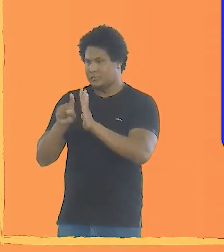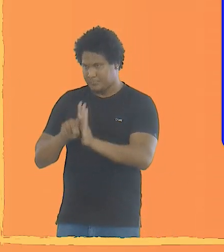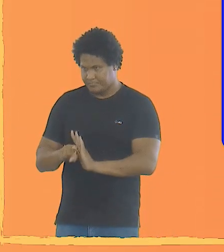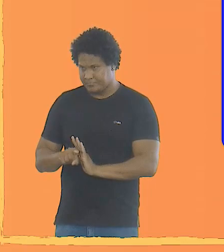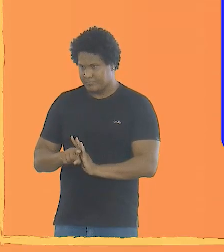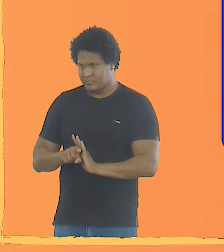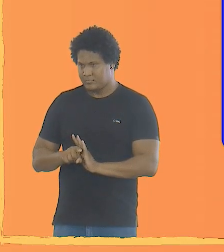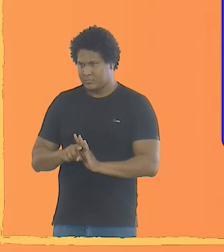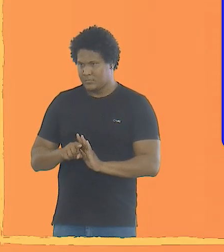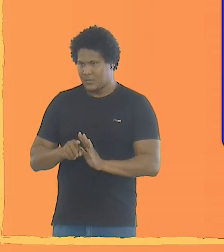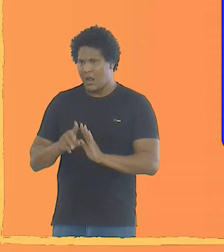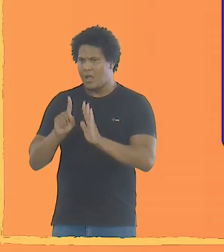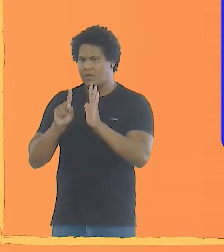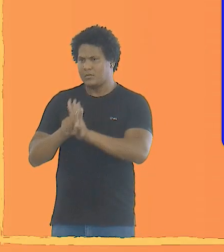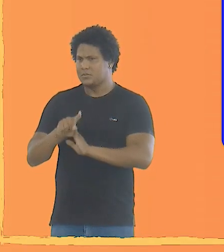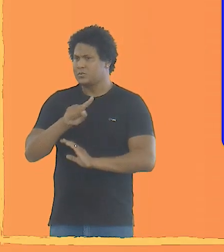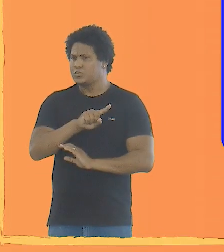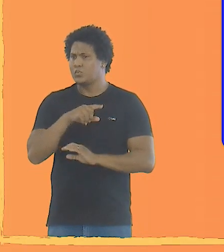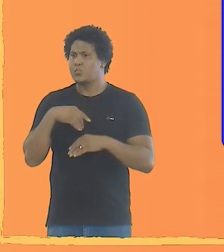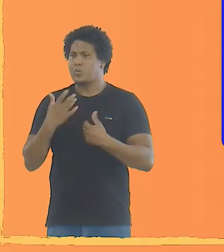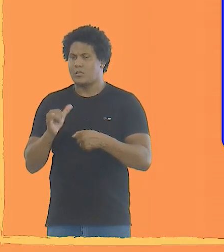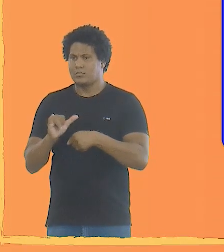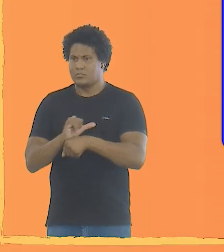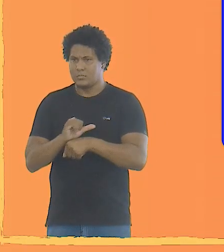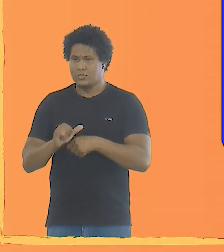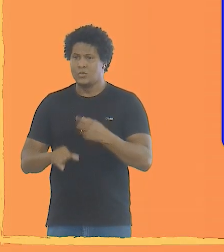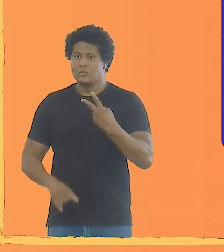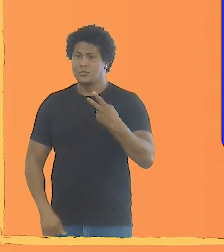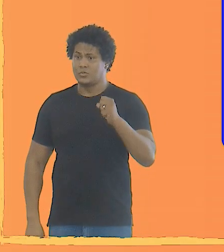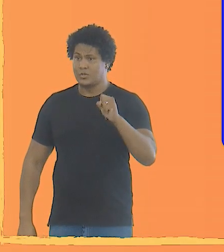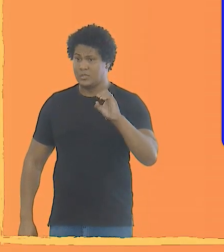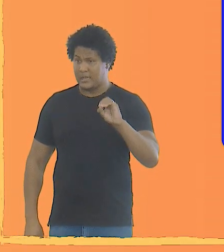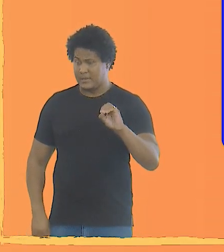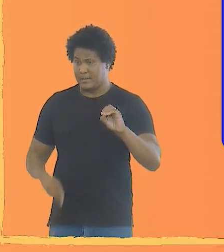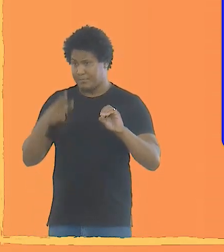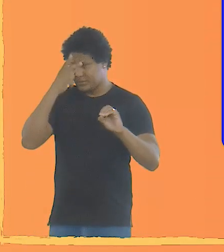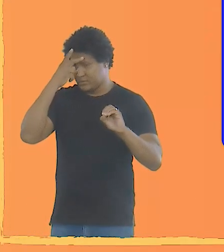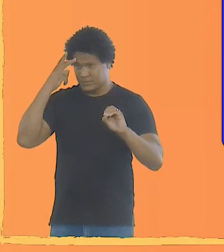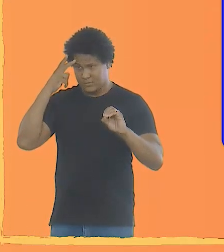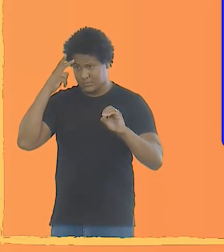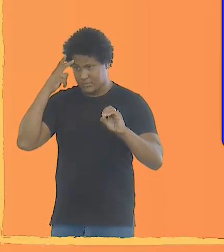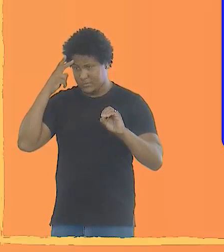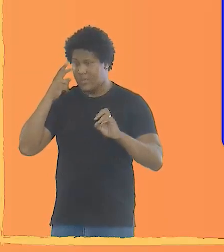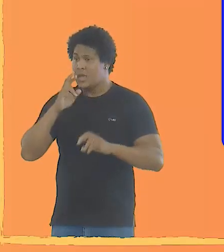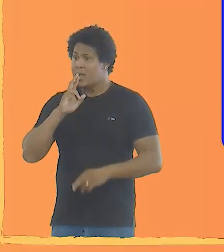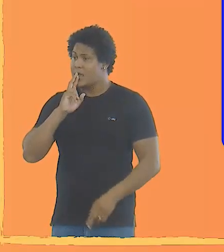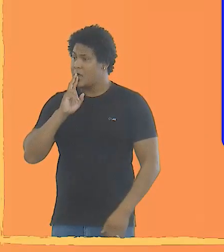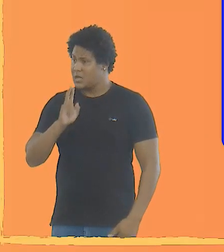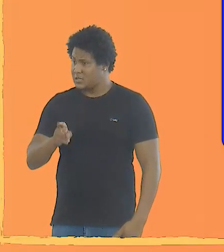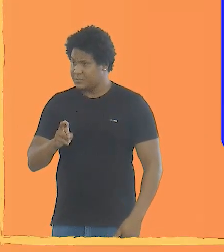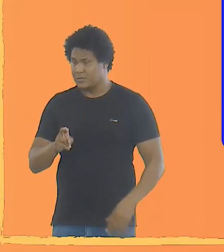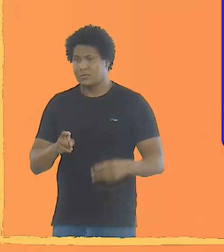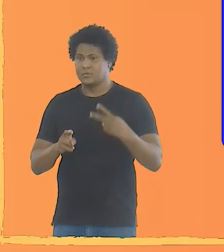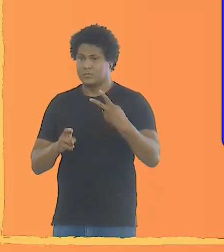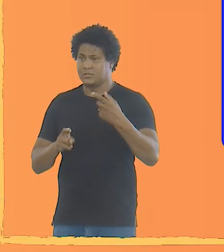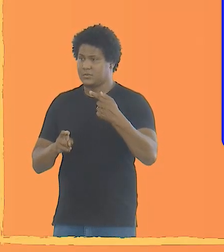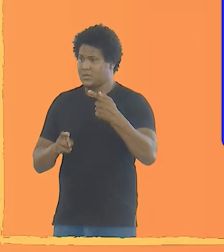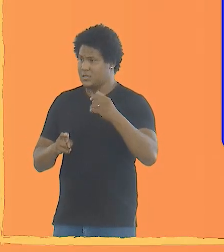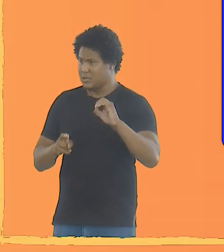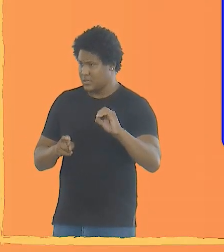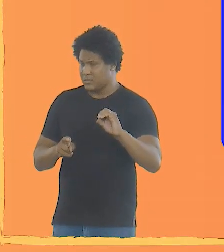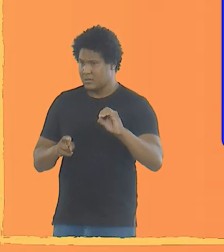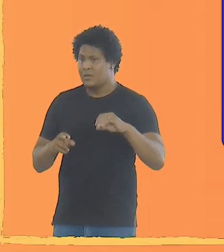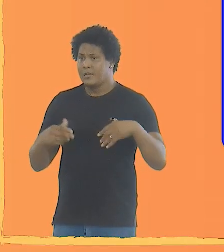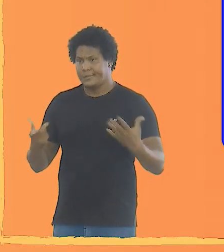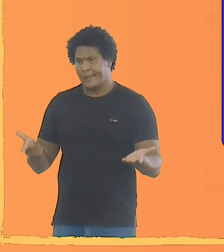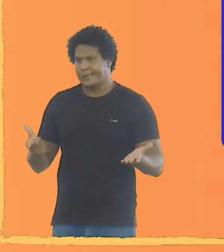alunos é 280, o número de respostas é 270, você tem mais alunos do que